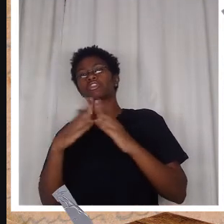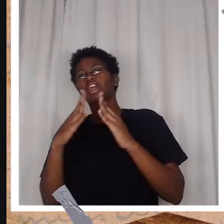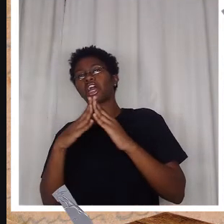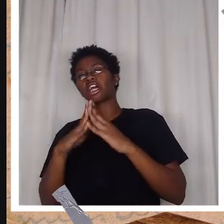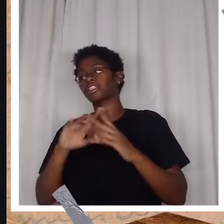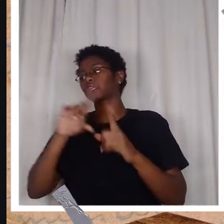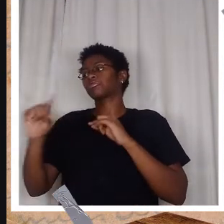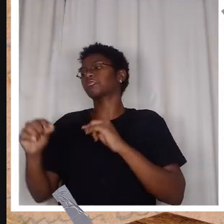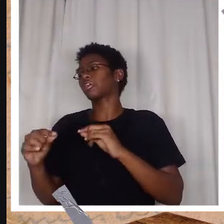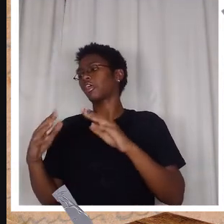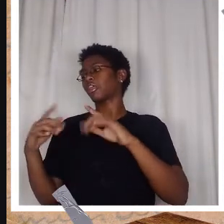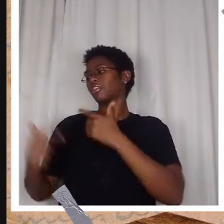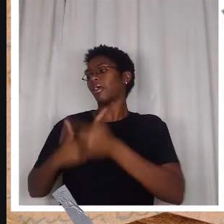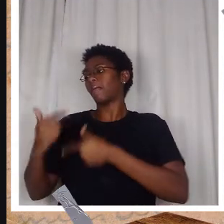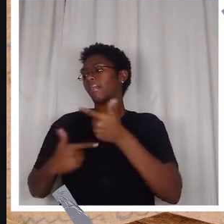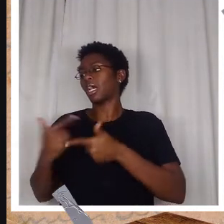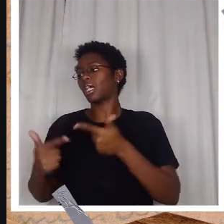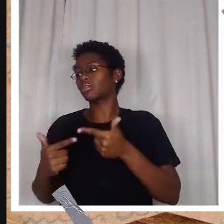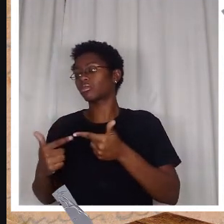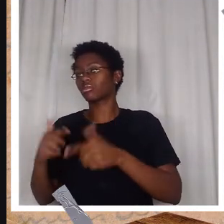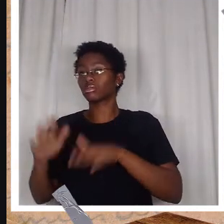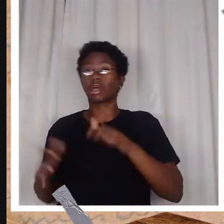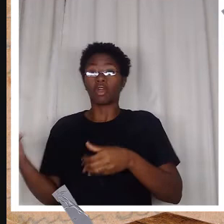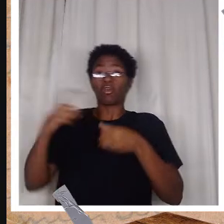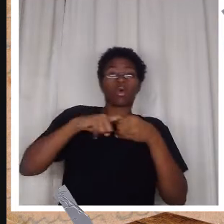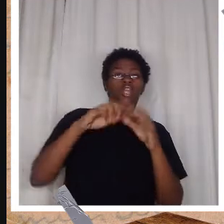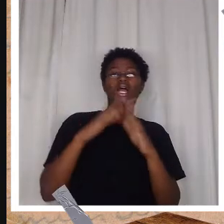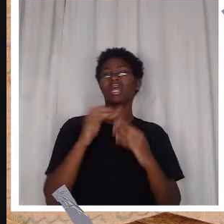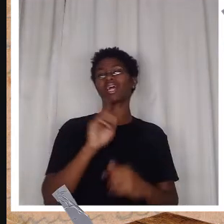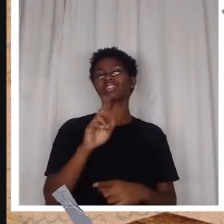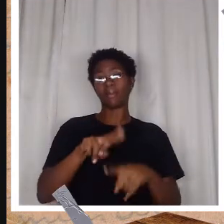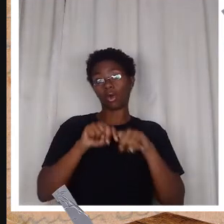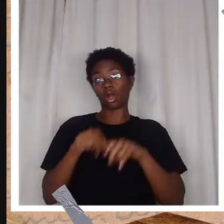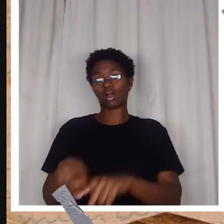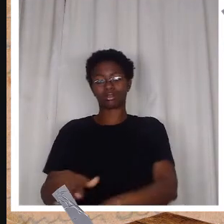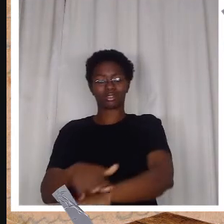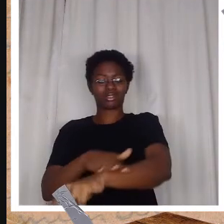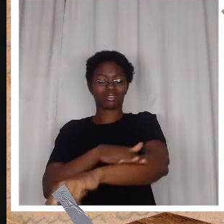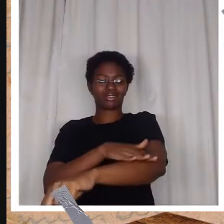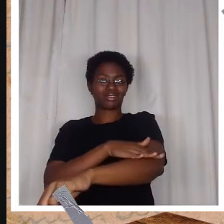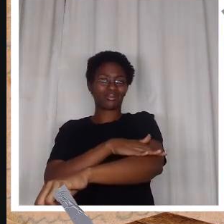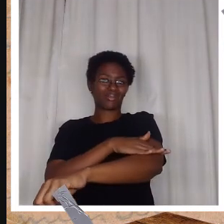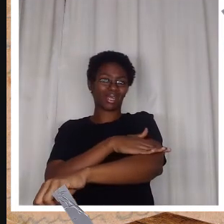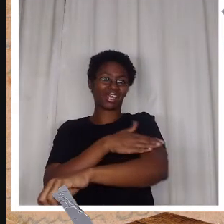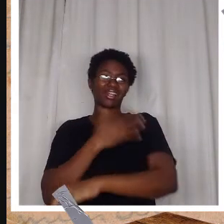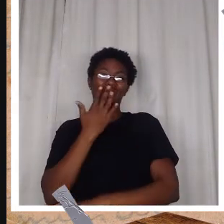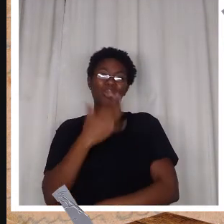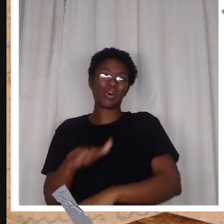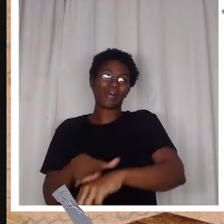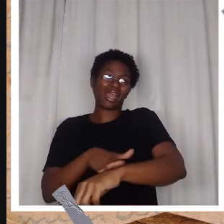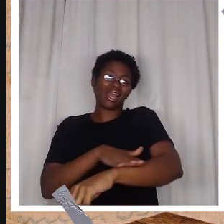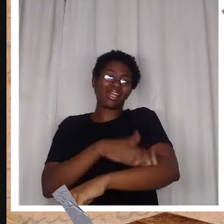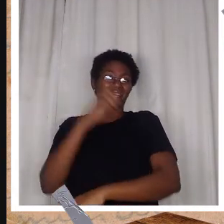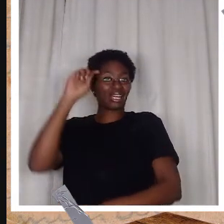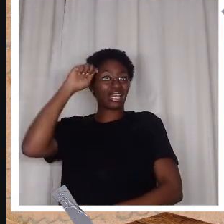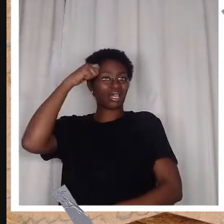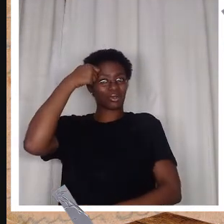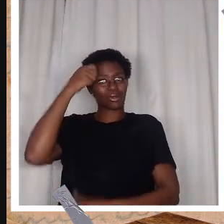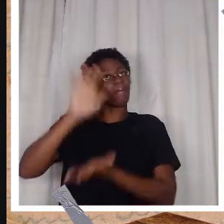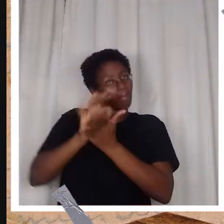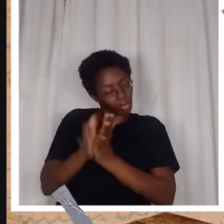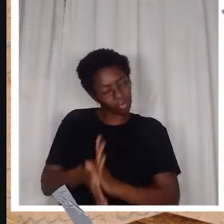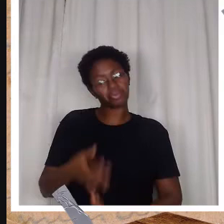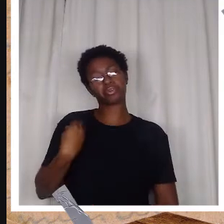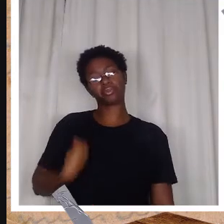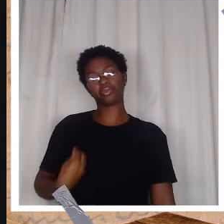e simplesmente pela cor da sua pele. Então, hoje, o nosso encontro da Fluke Digital é dedicado especialmente ao